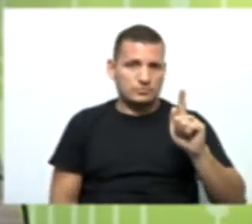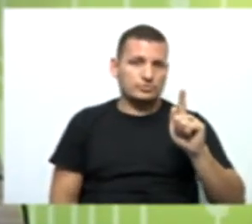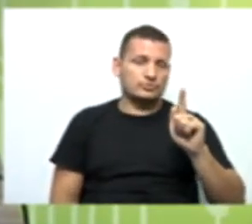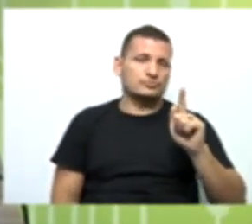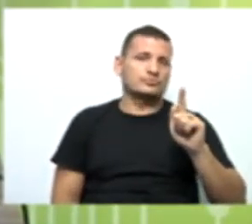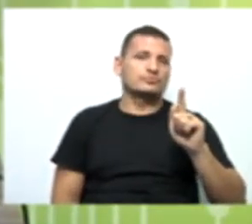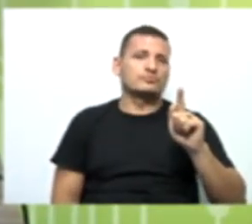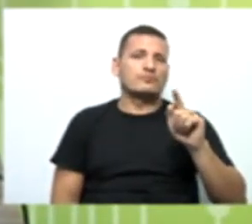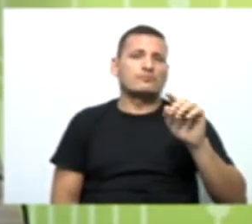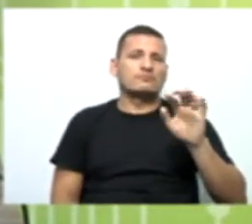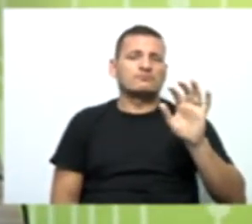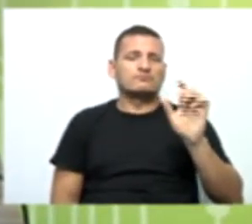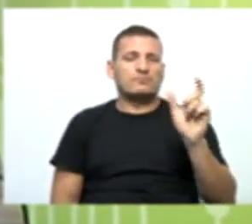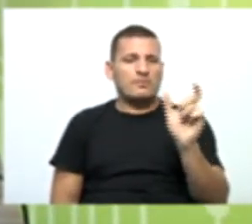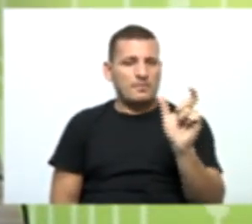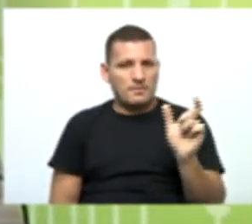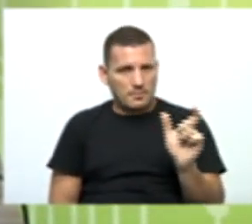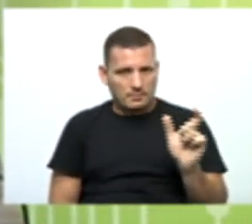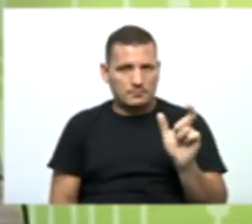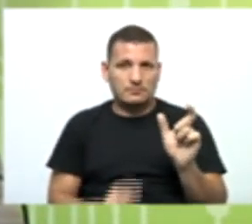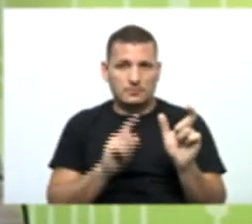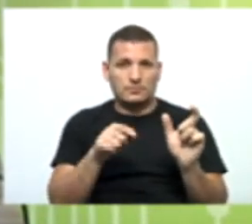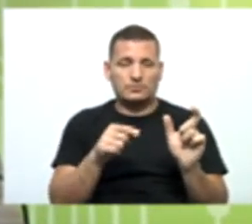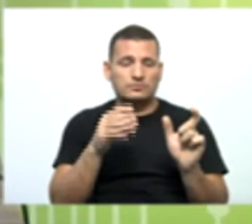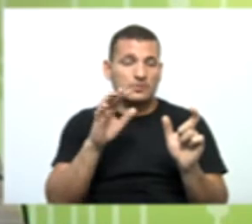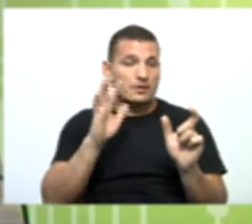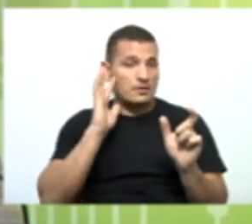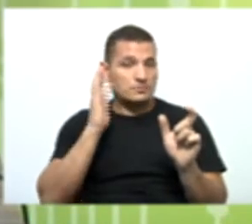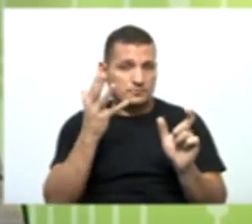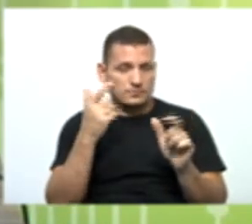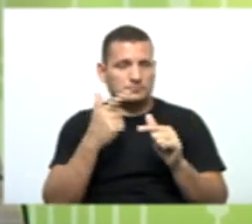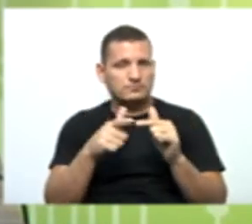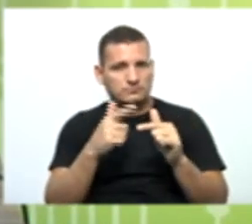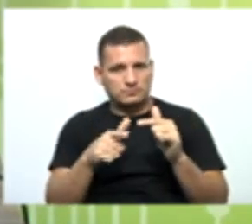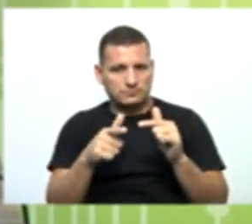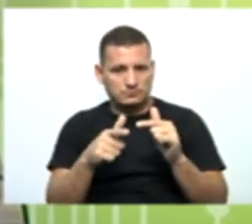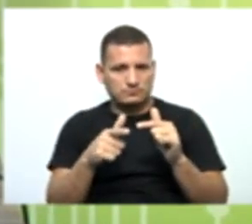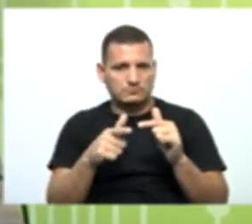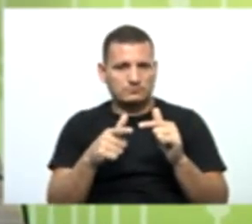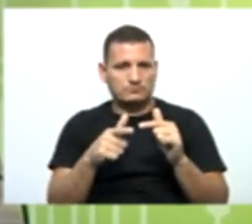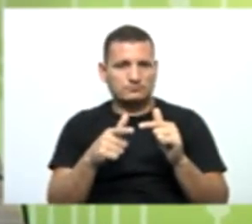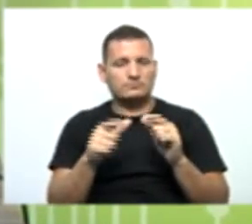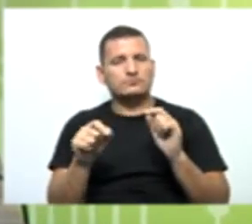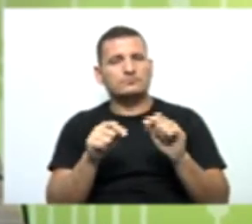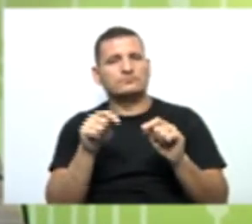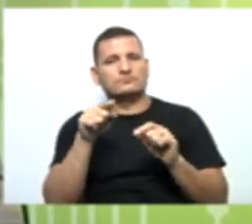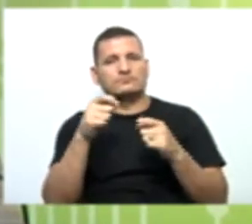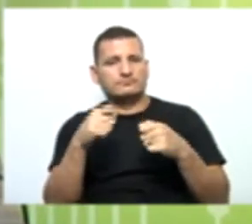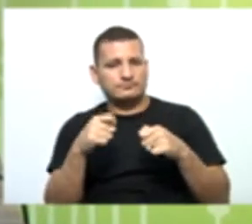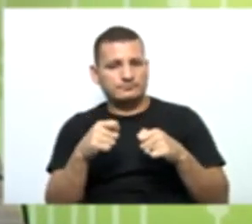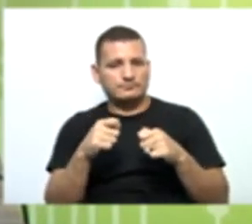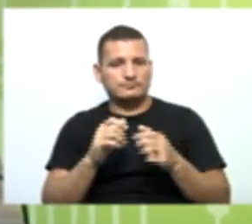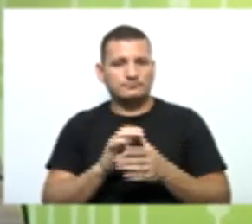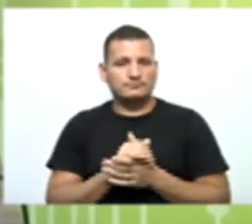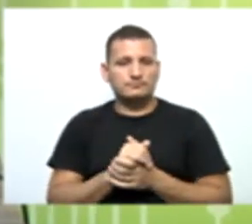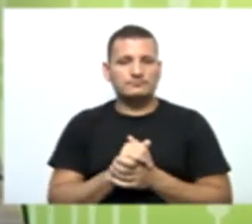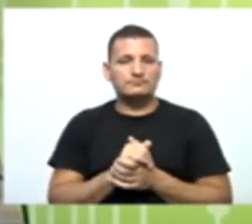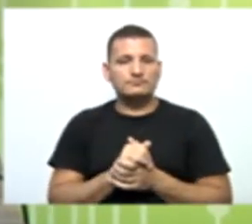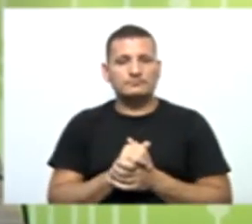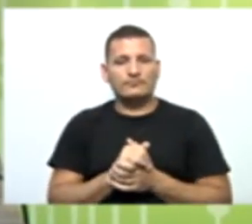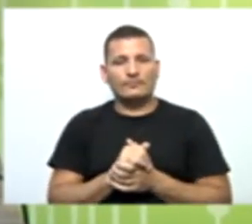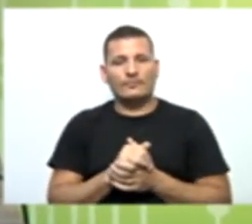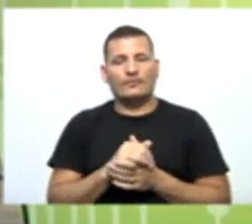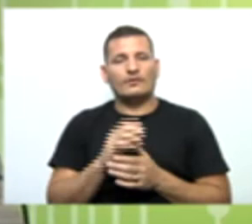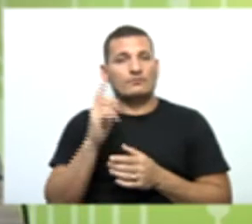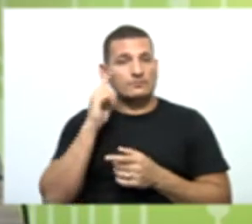algoritmo você vai criar o seu programa para solucionar o problema, para solucionar o que você precisa resolver. Ok?